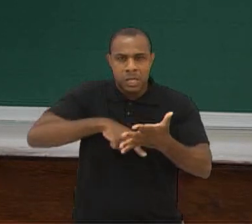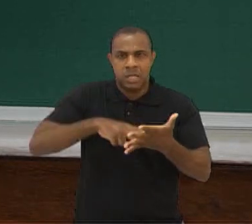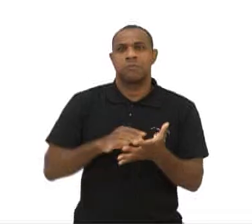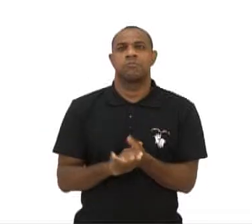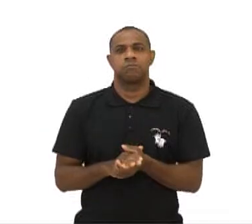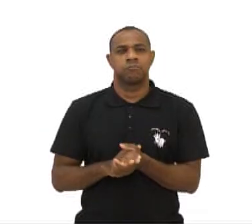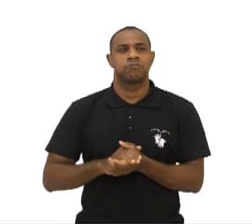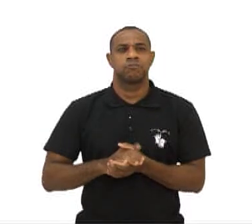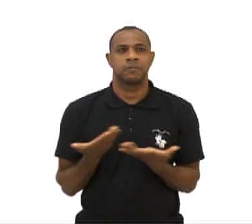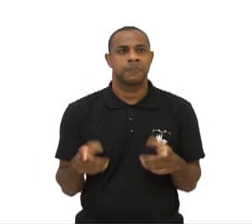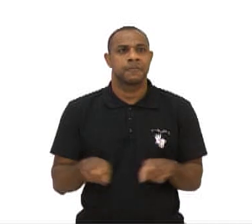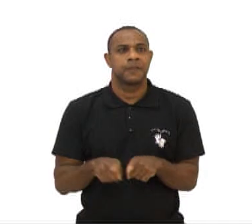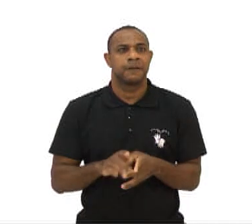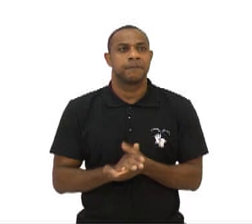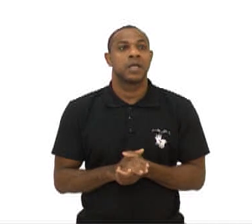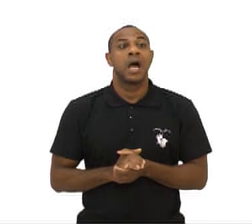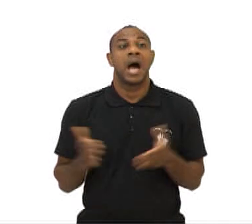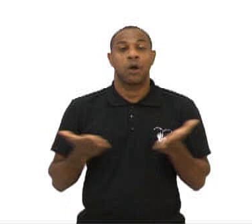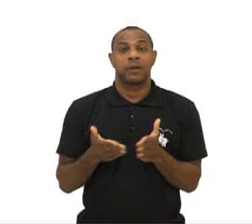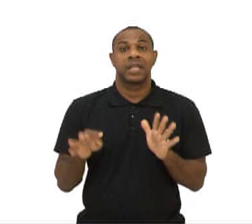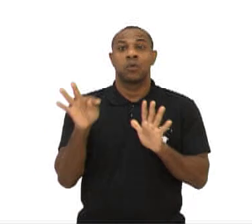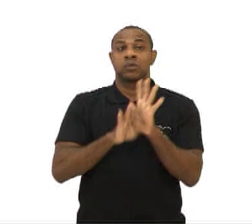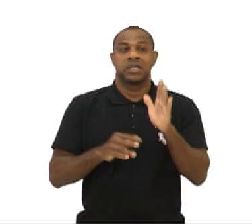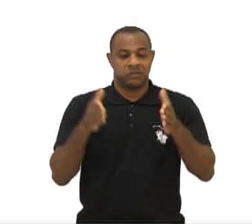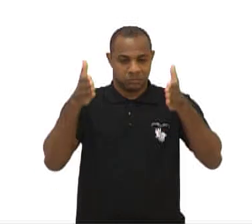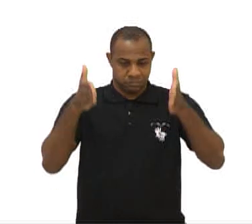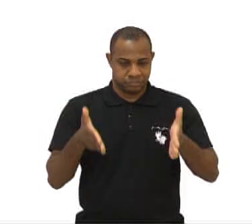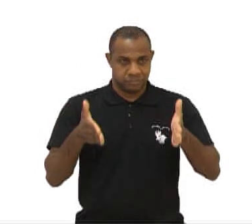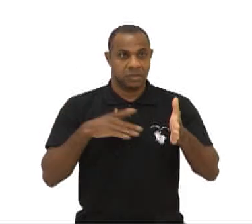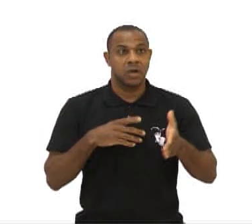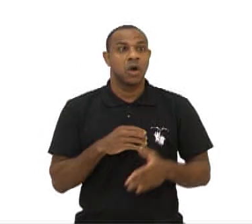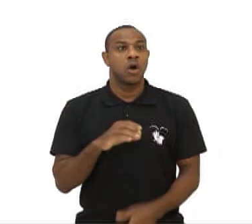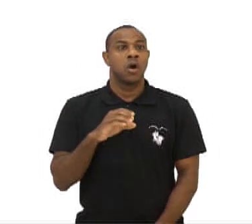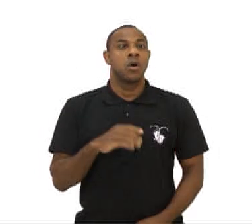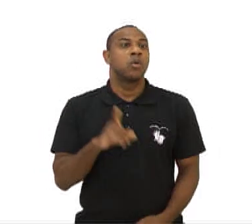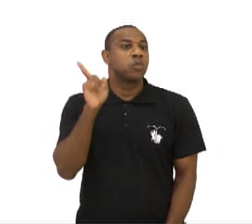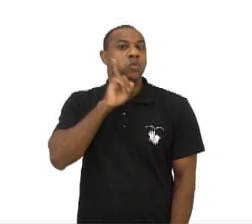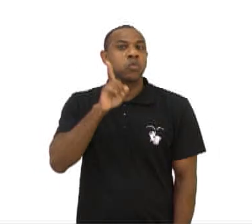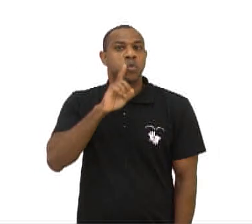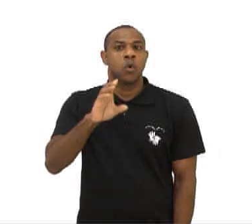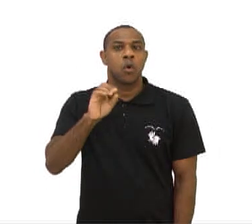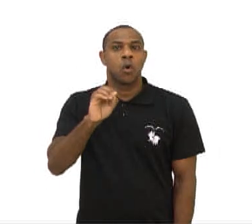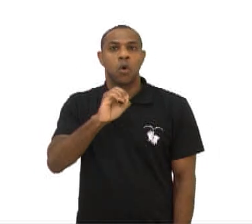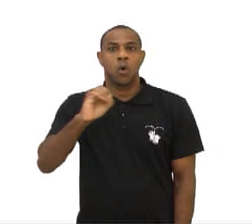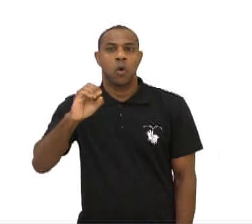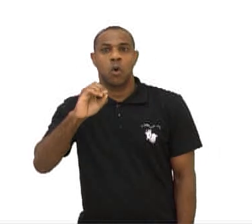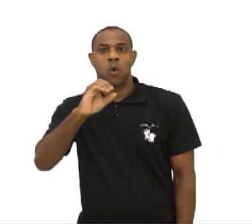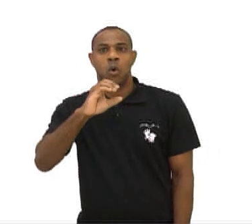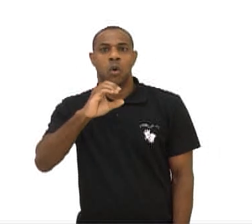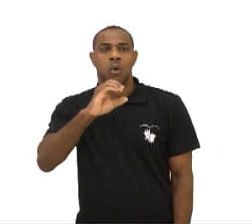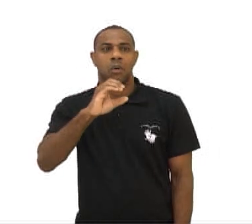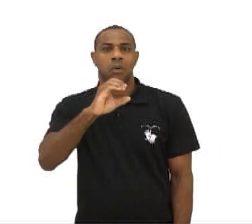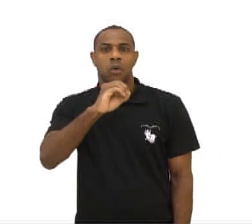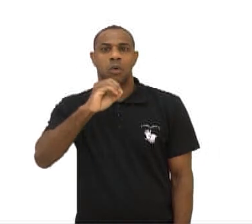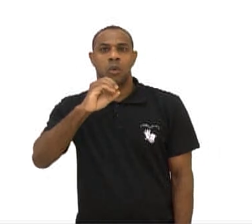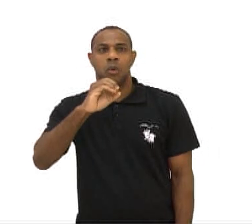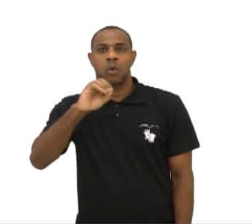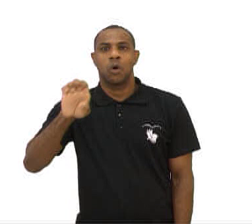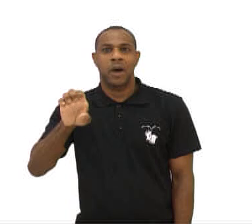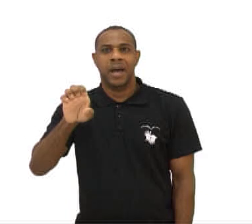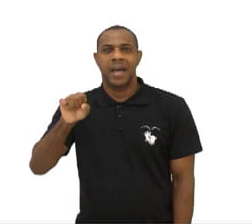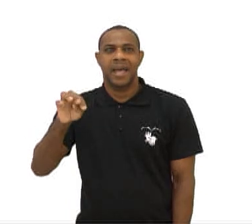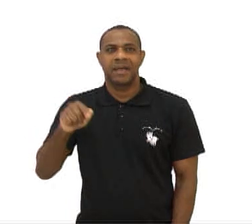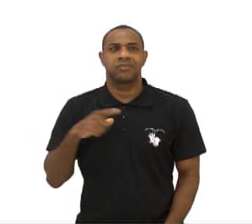Então, na sequência, a gente tem o corpo do texto, né, que diz lá: o oeste dos Estados Unidos da América segue registrando